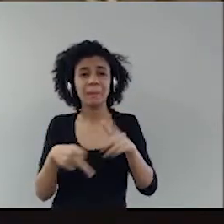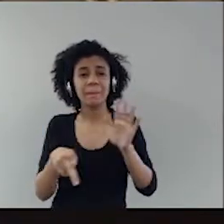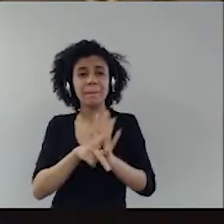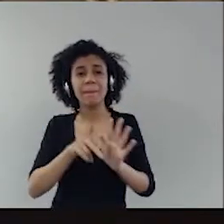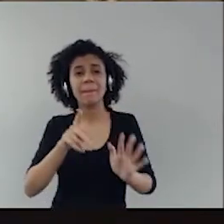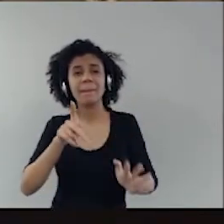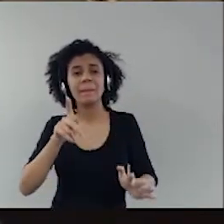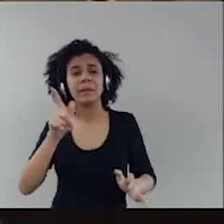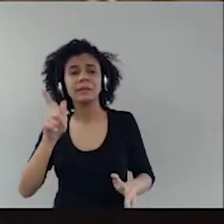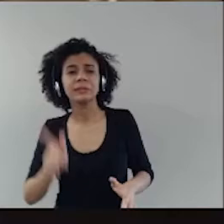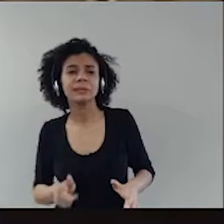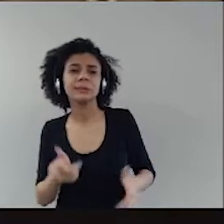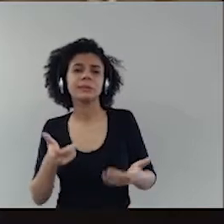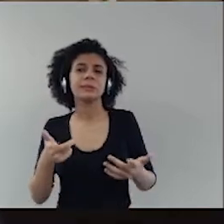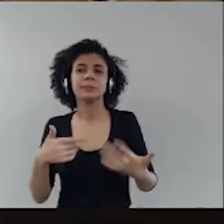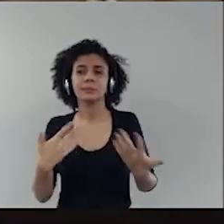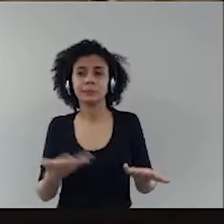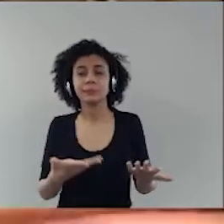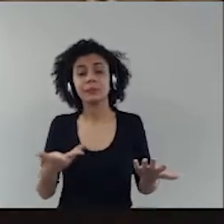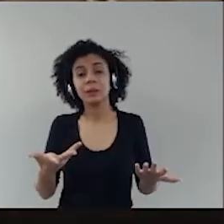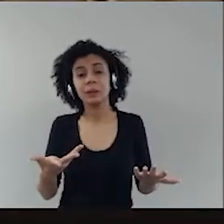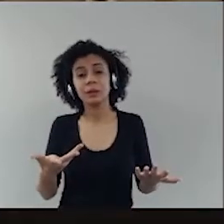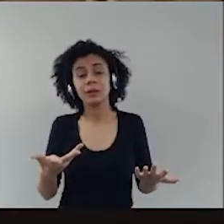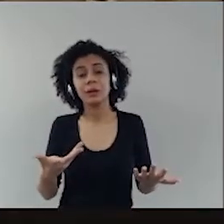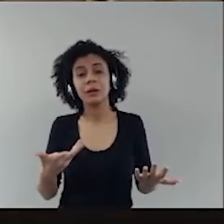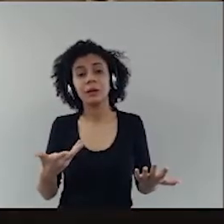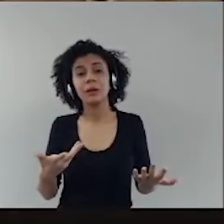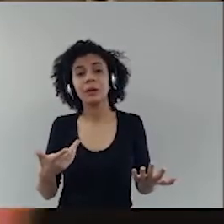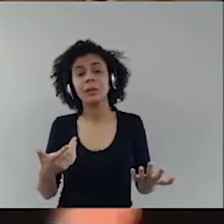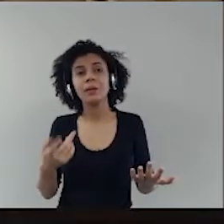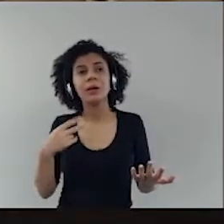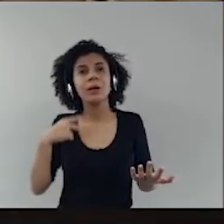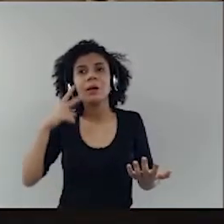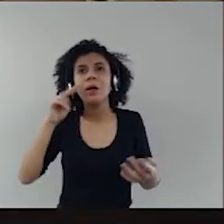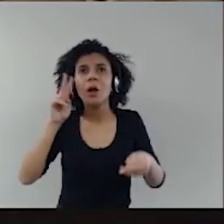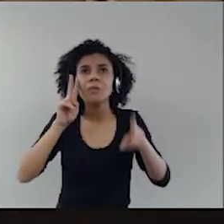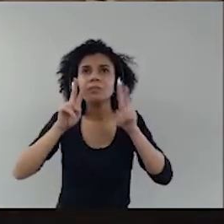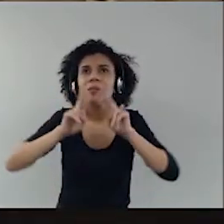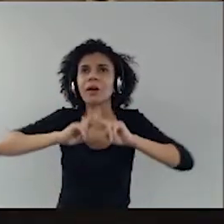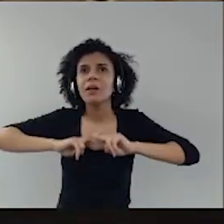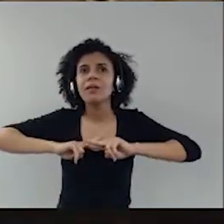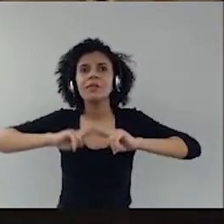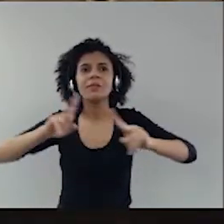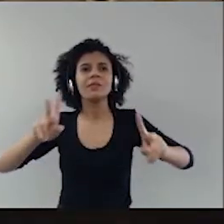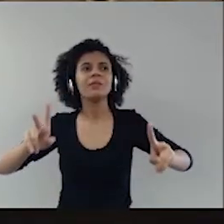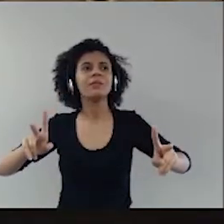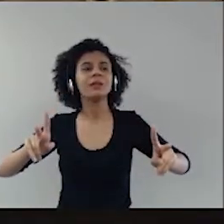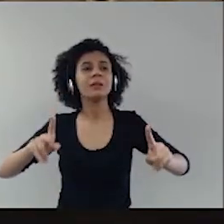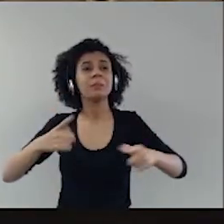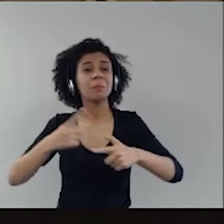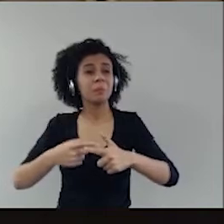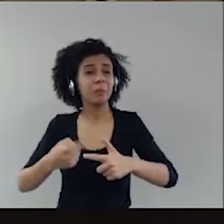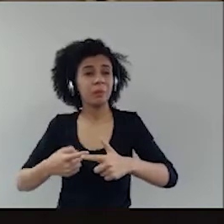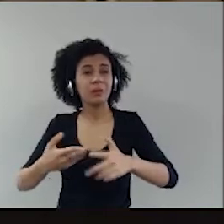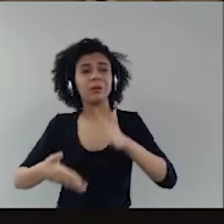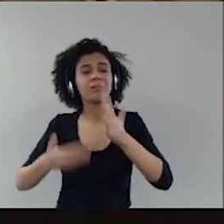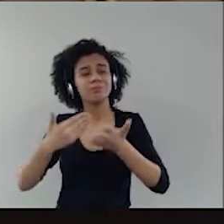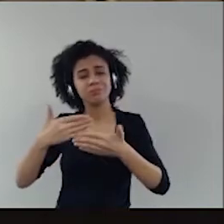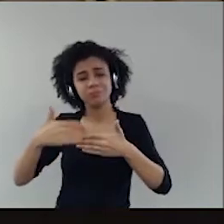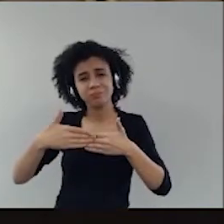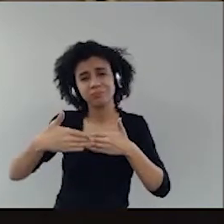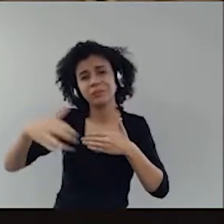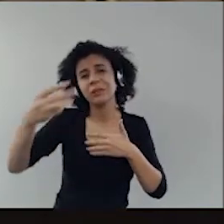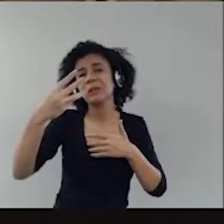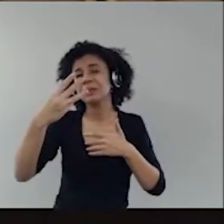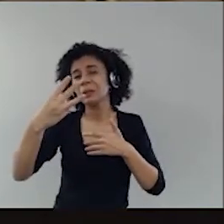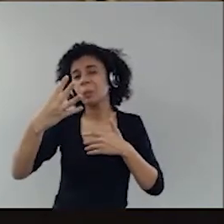gestores atualmente, né, que são olhos diferentes quando da análise que por muitas vezes vão ocorrer daqui a